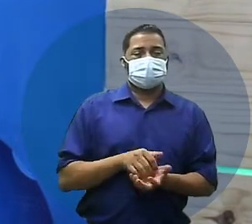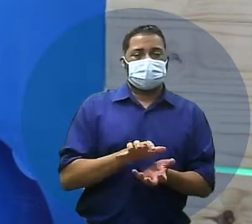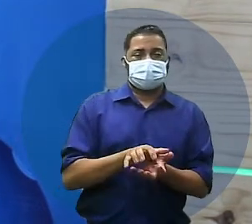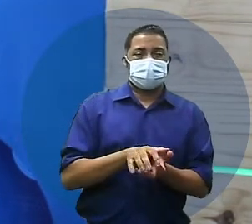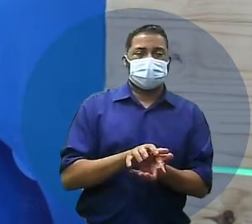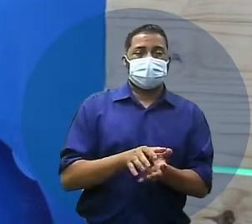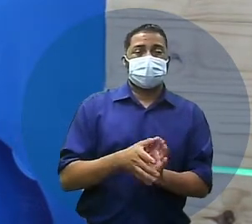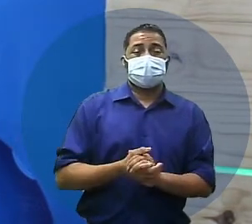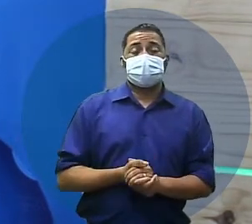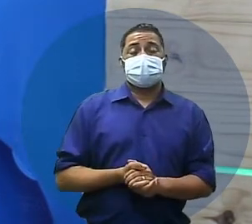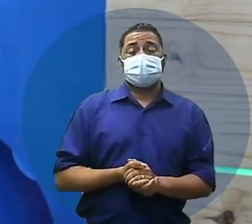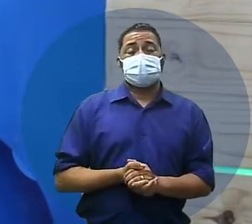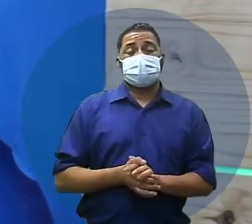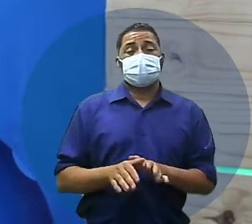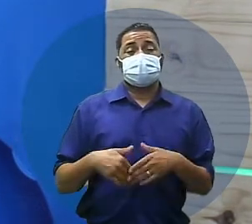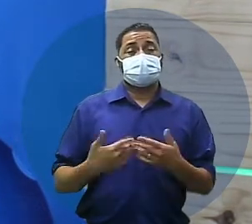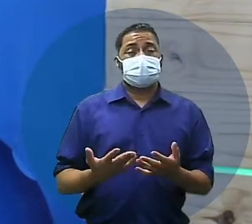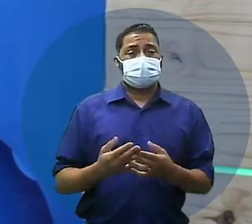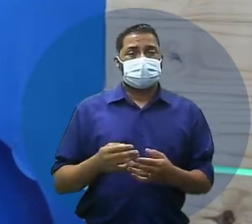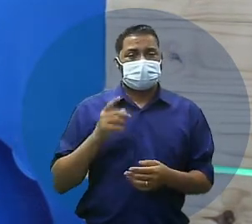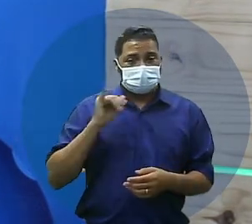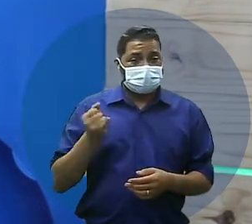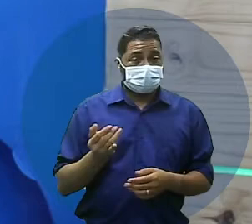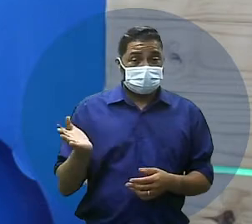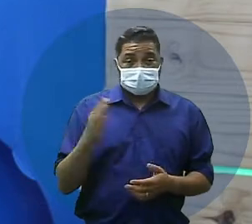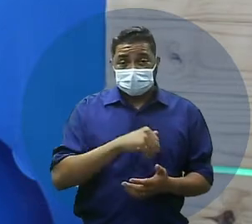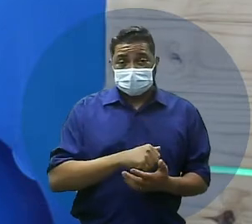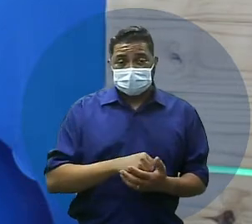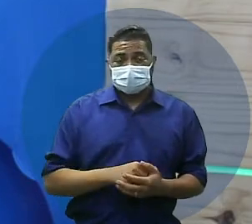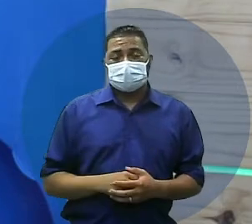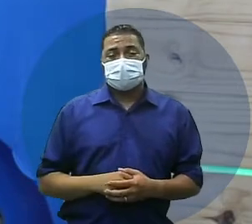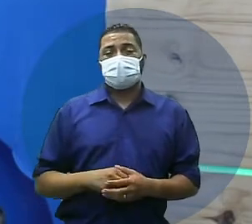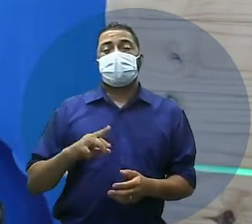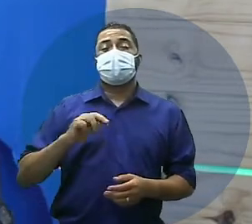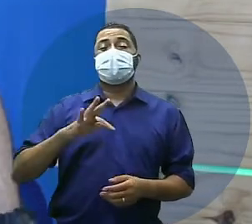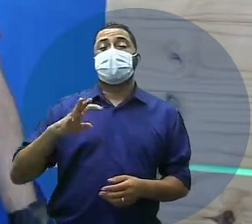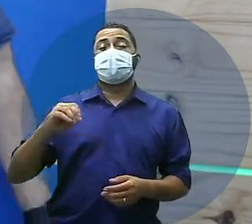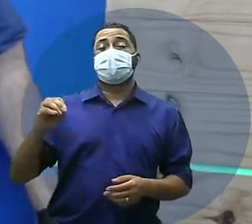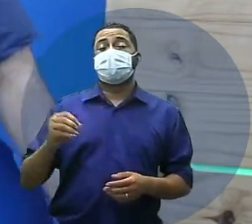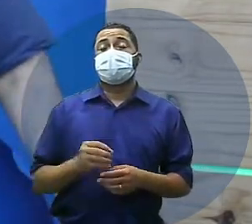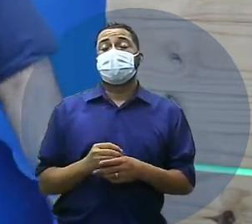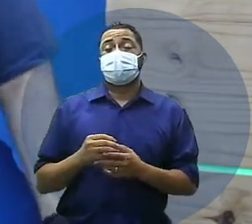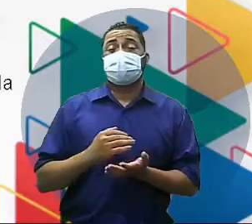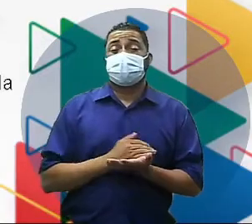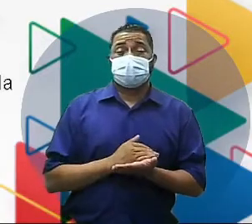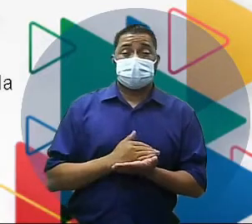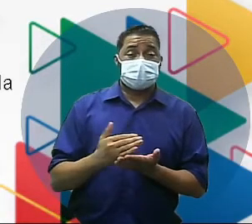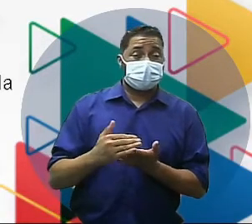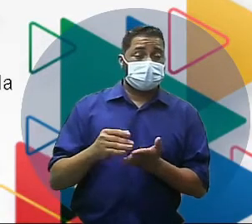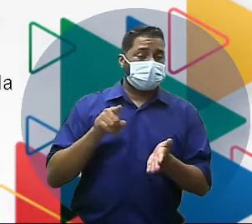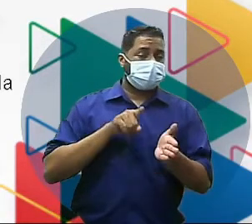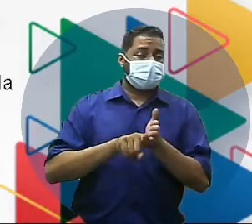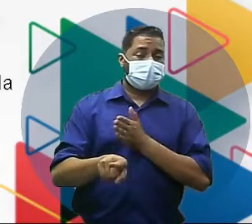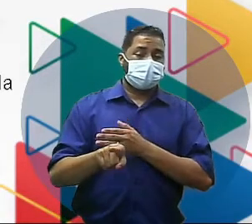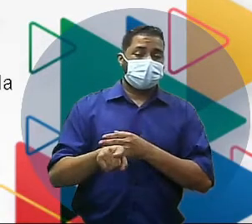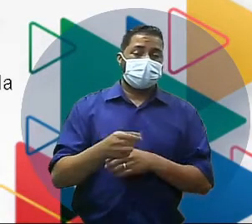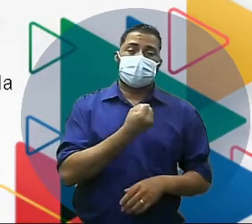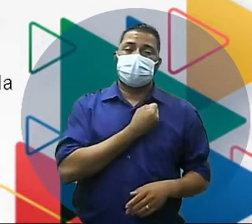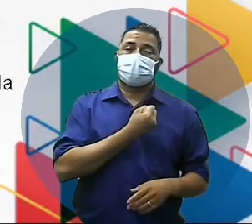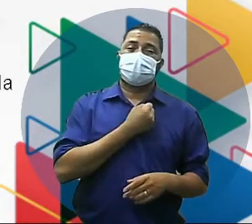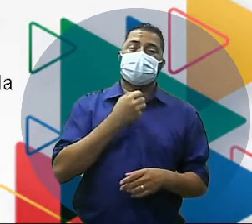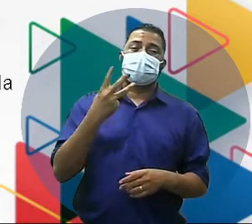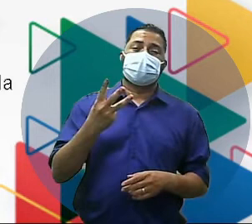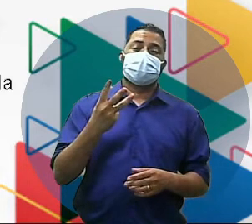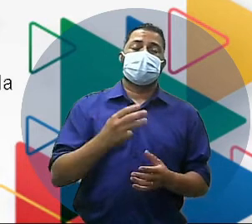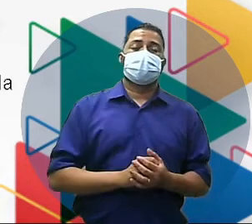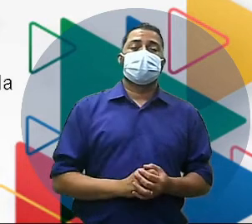Pernambuco. Tranquilão? Então, Jefferson, partiu? Robertão, vamos começar com a questão de número 3.